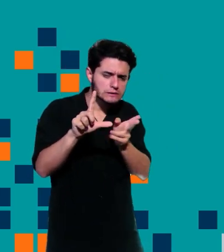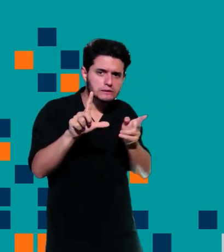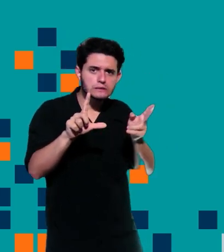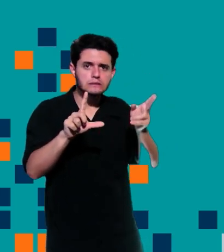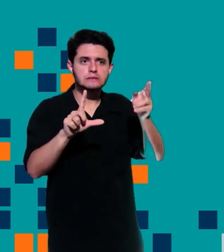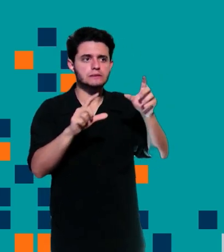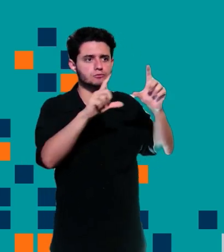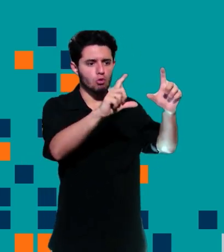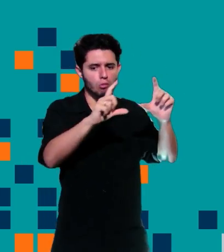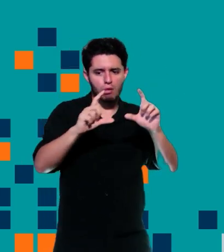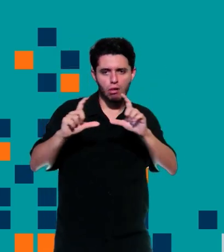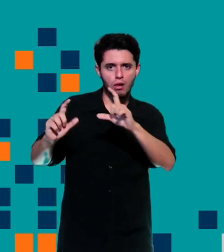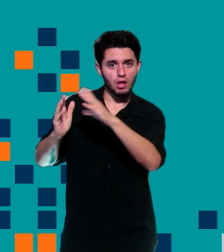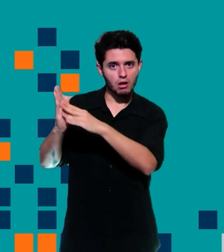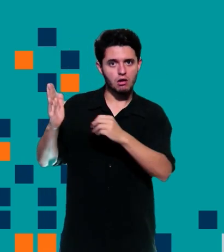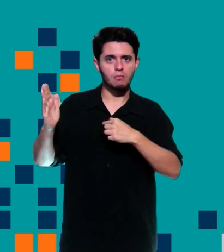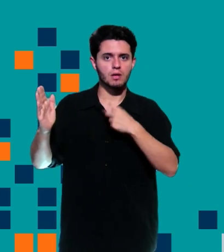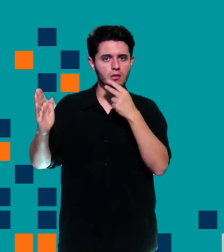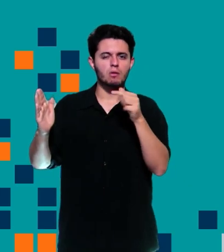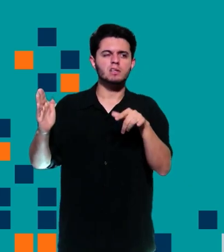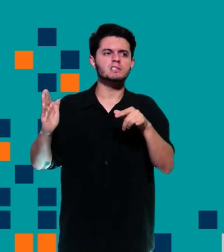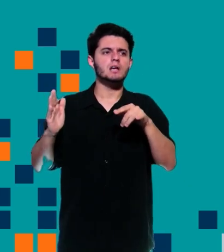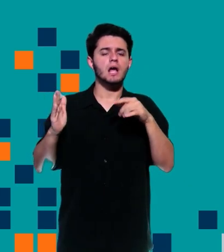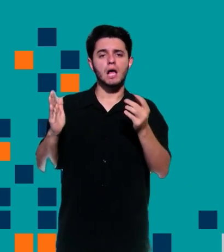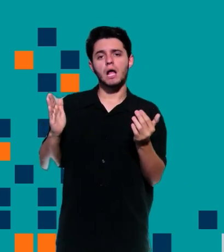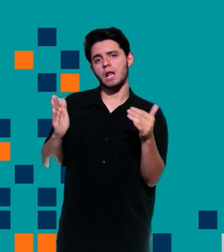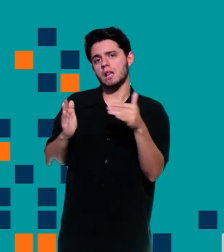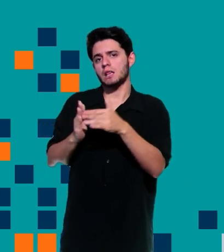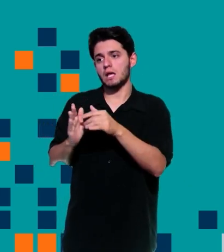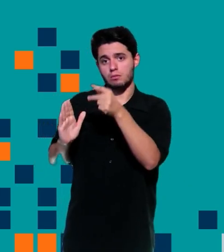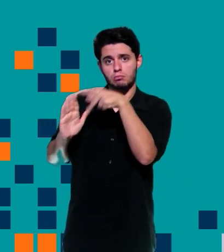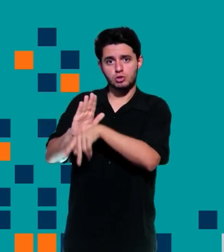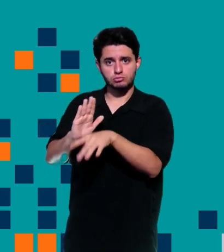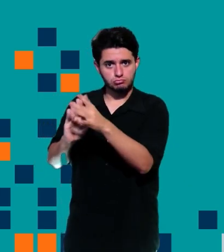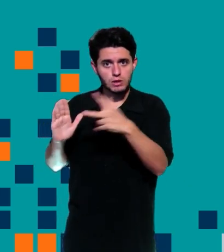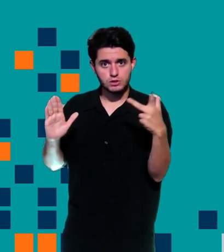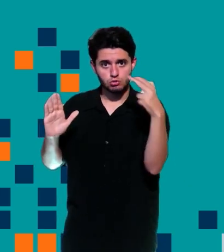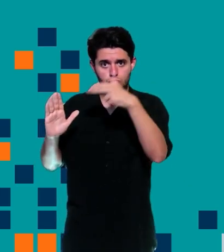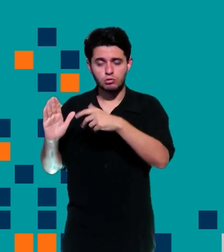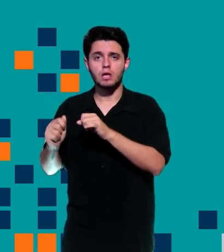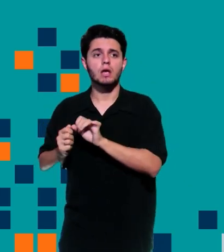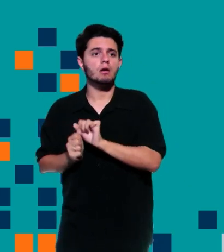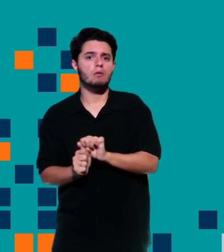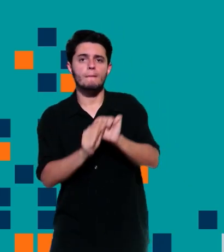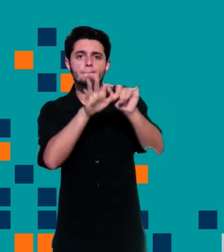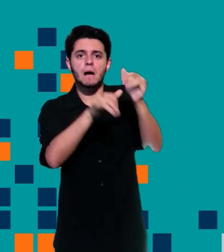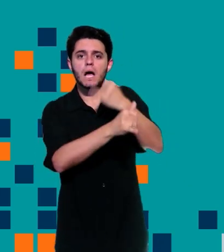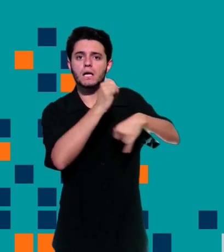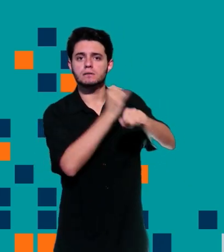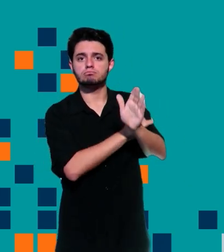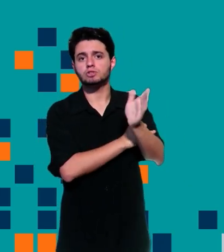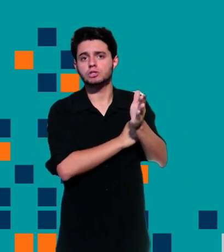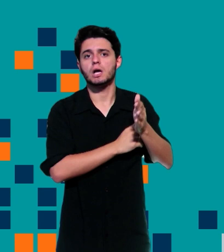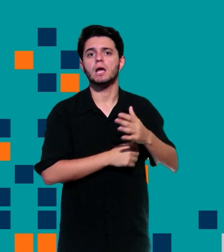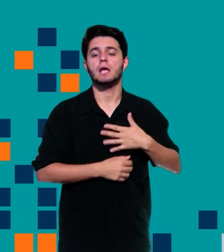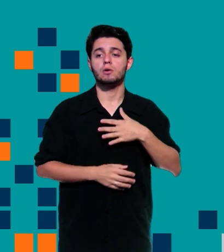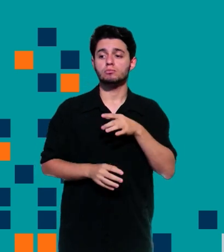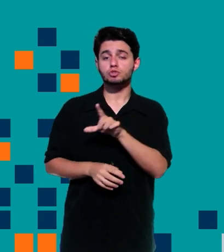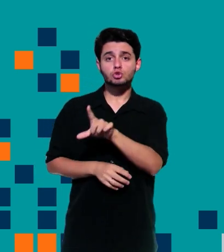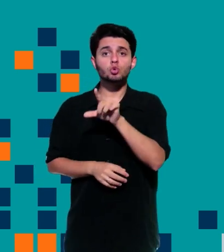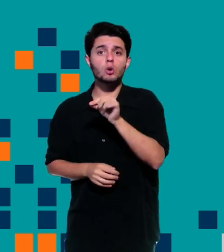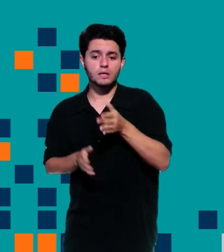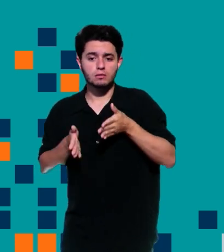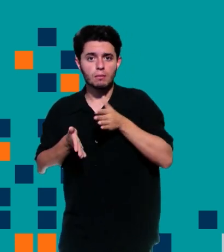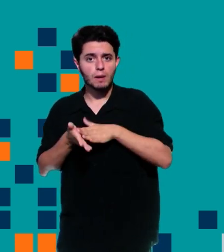sendo catalogado e está hoje na NPD, na FAUFRJ. Mas eu selecionei os 3 pavilhões porque eu acho que mostra